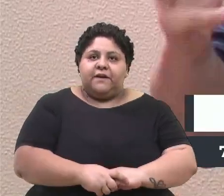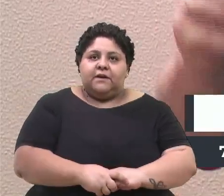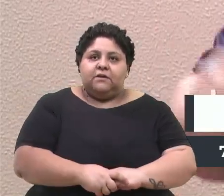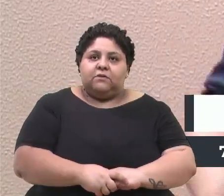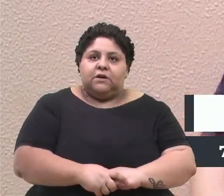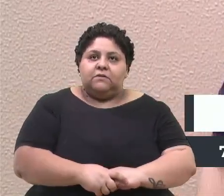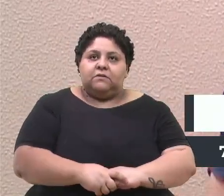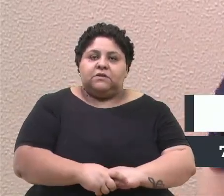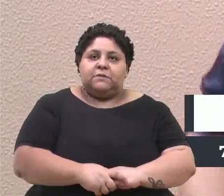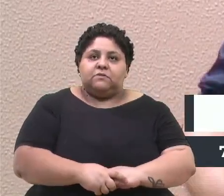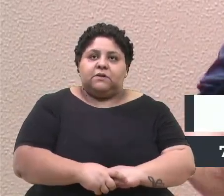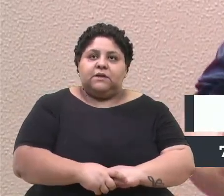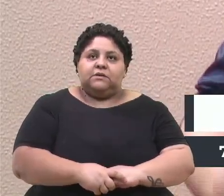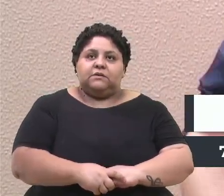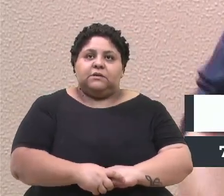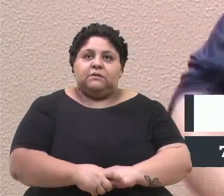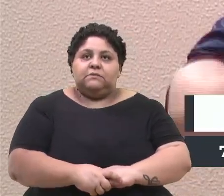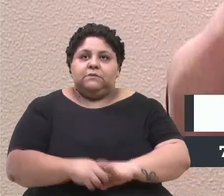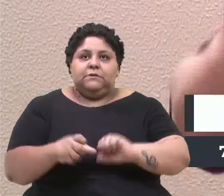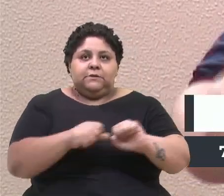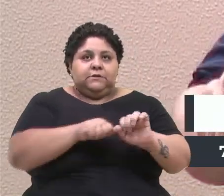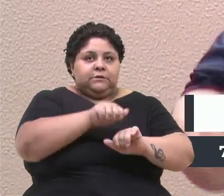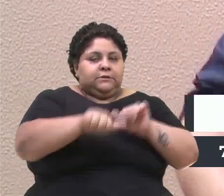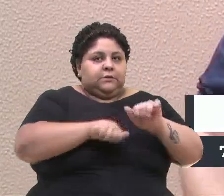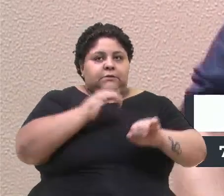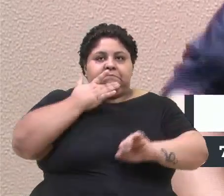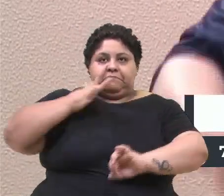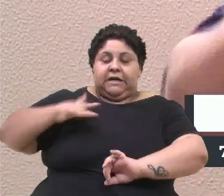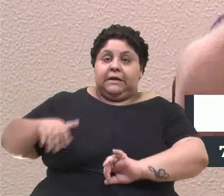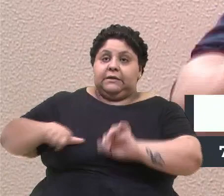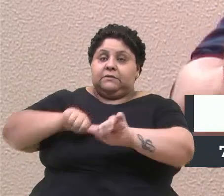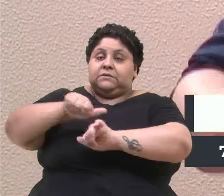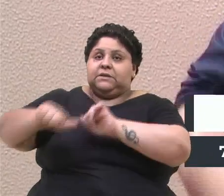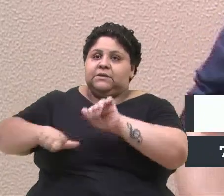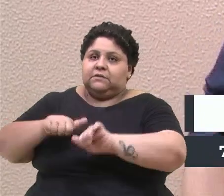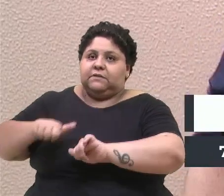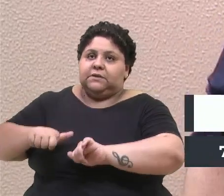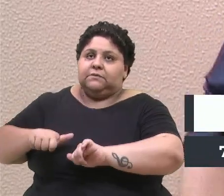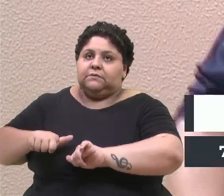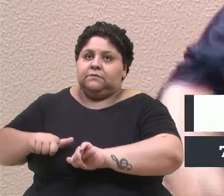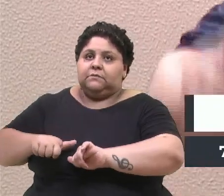que vai acontecer, mas tem que mudar. Essas crianças têm que mudar. Tem que ter uma regra mais